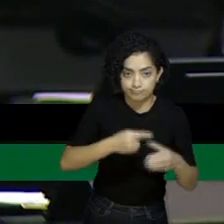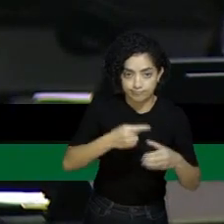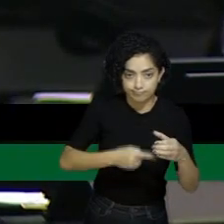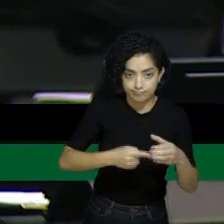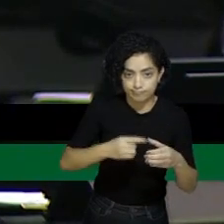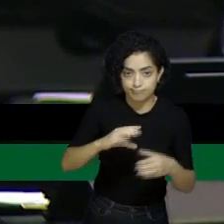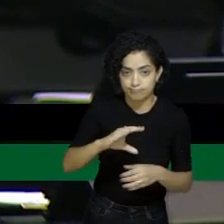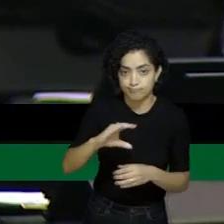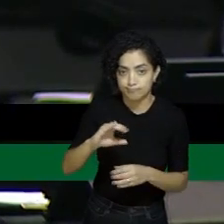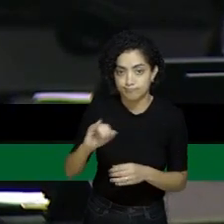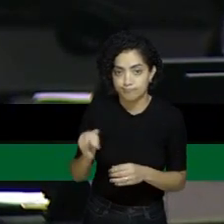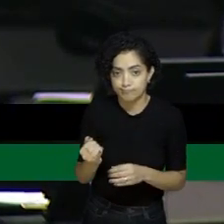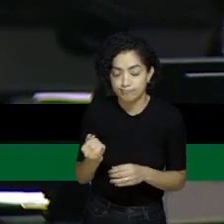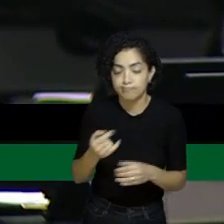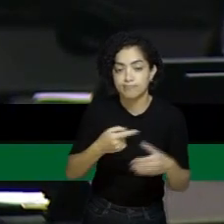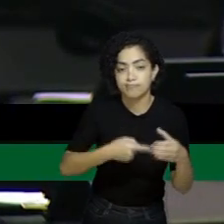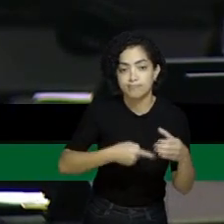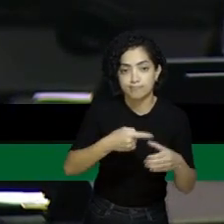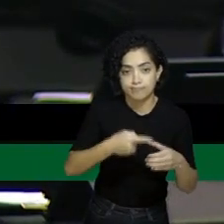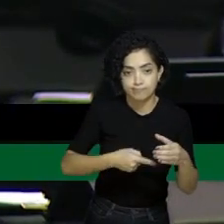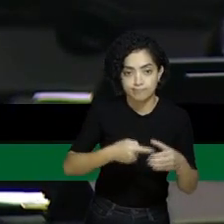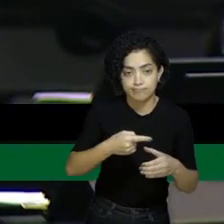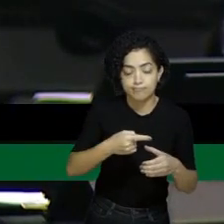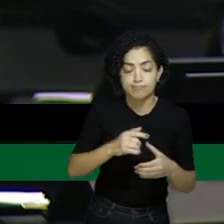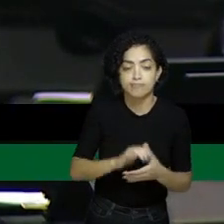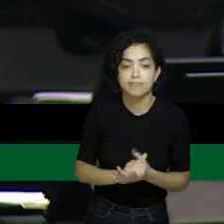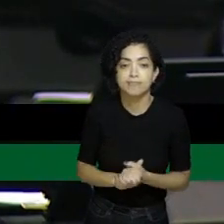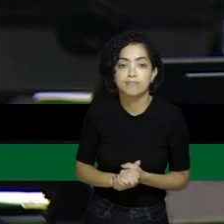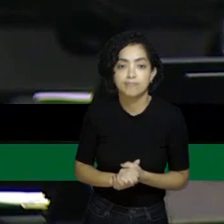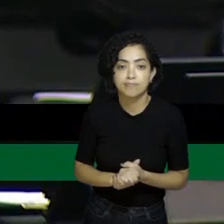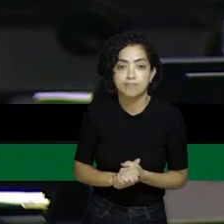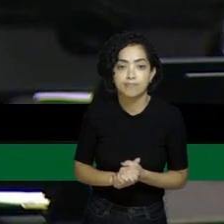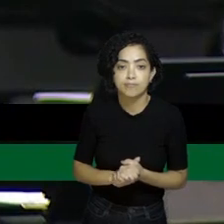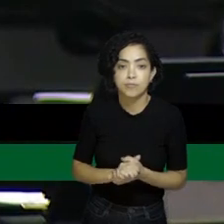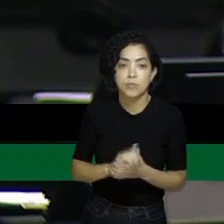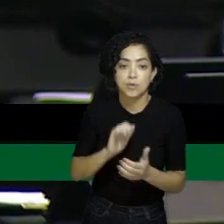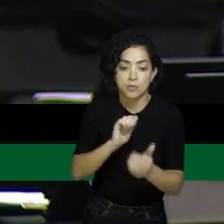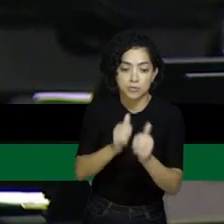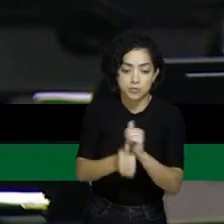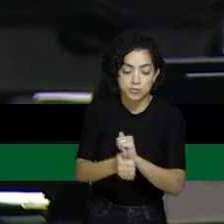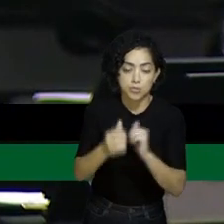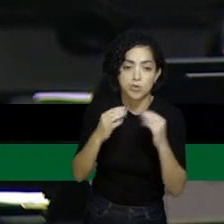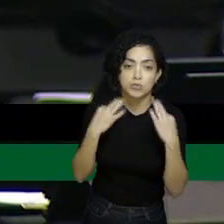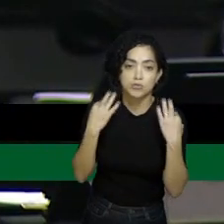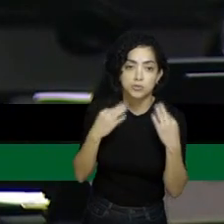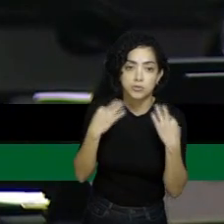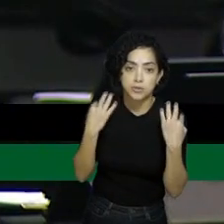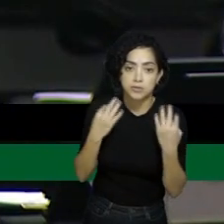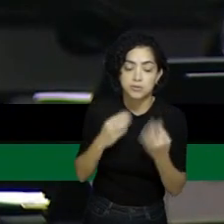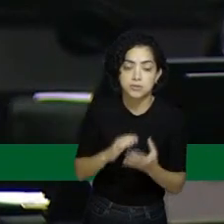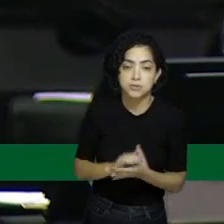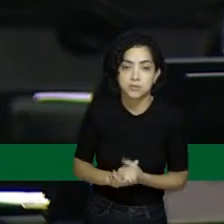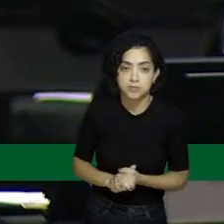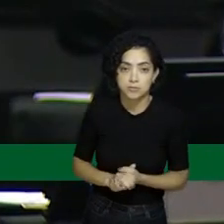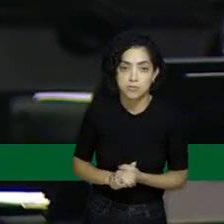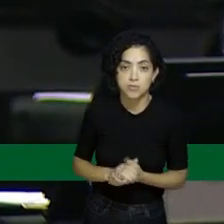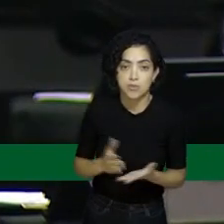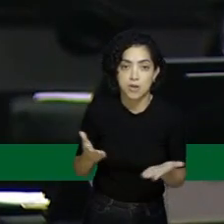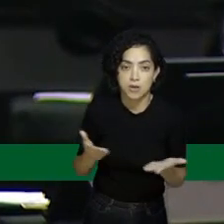de Constituição e Justiça, relatoria deputado Sérgio Guimarães, Comissão de Esporte e Lazer, relator deputado Fernando Krelick, em